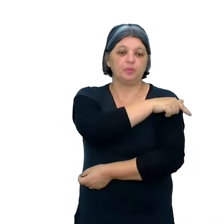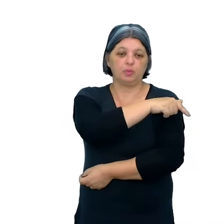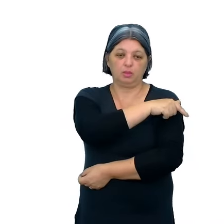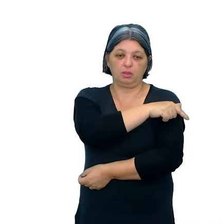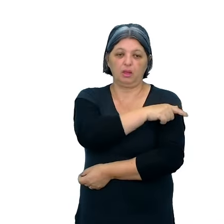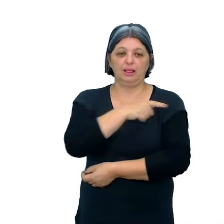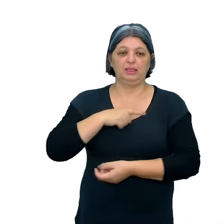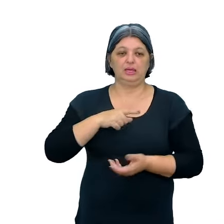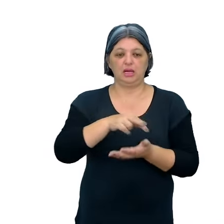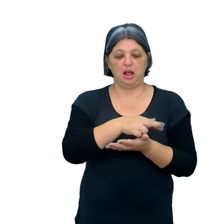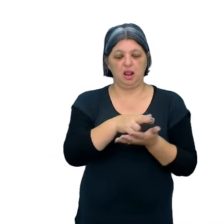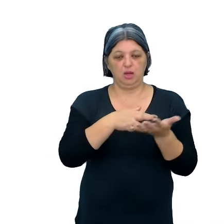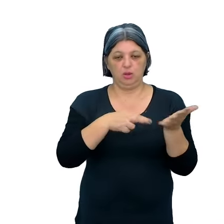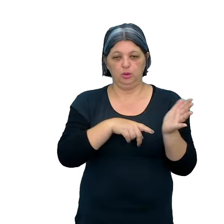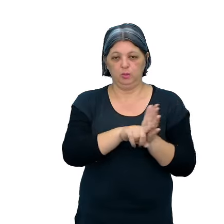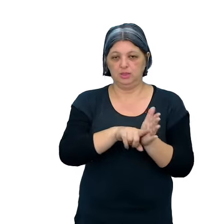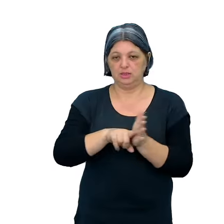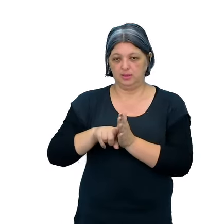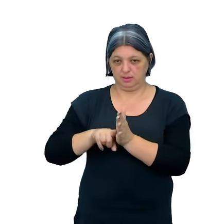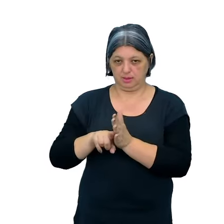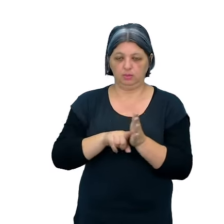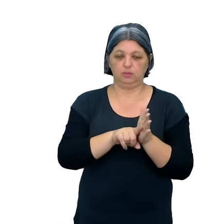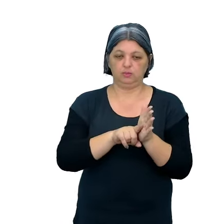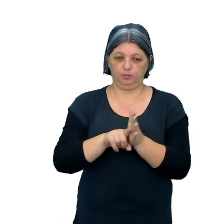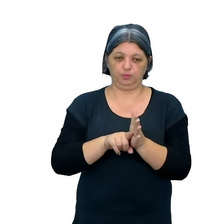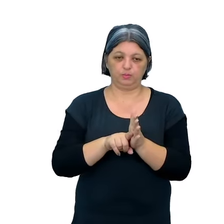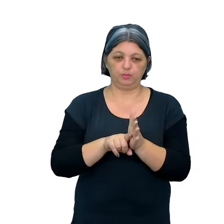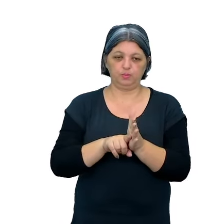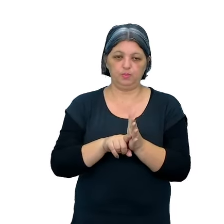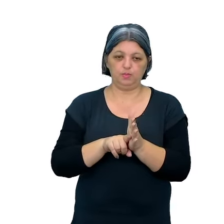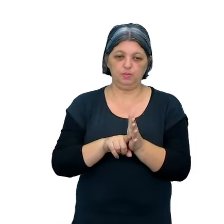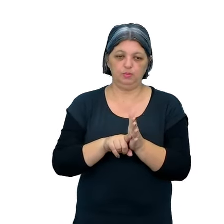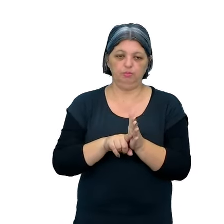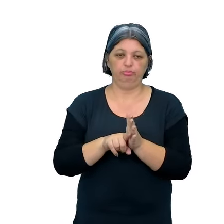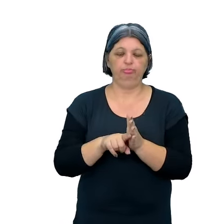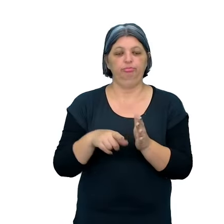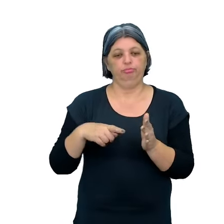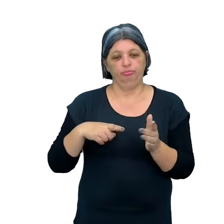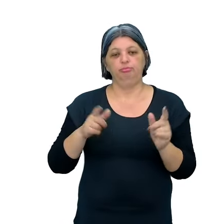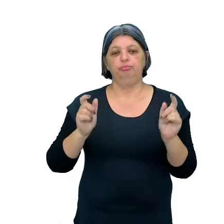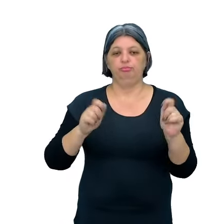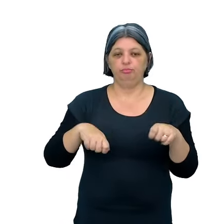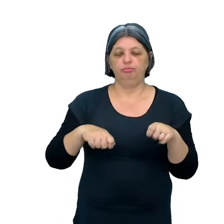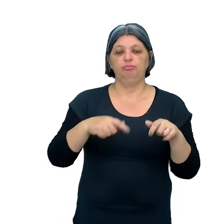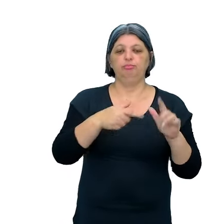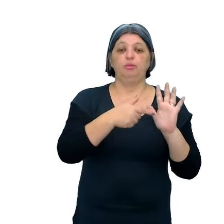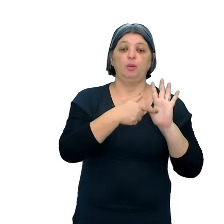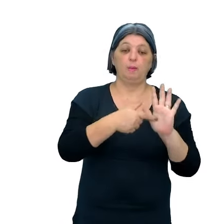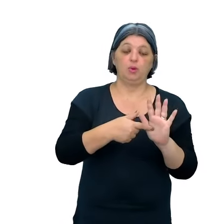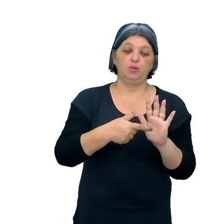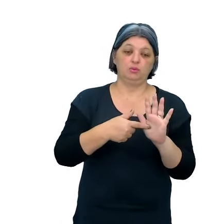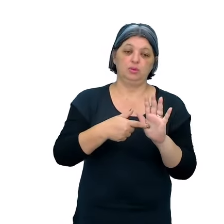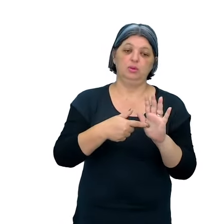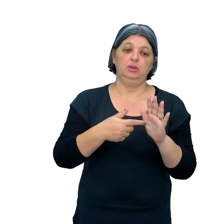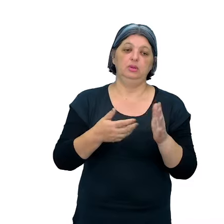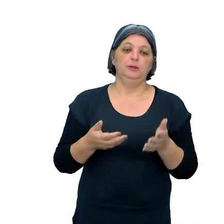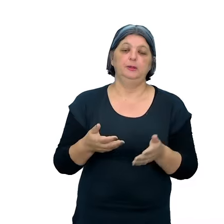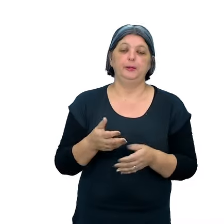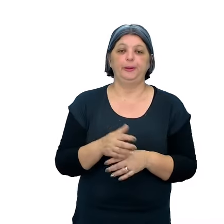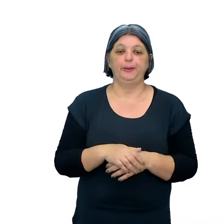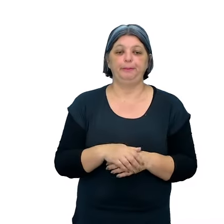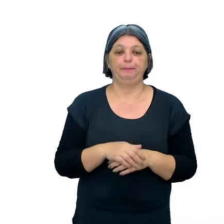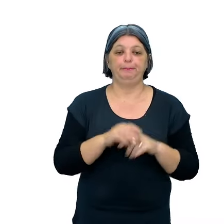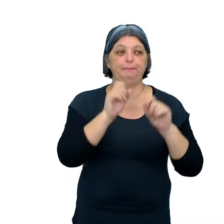um relatório de pesquisas, então, a partir desse relatório de pesquisa, serão apresentadas por meio